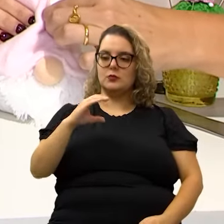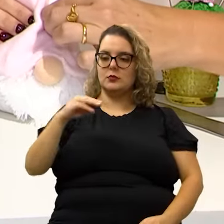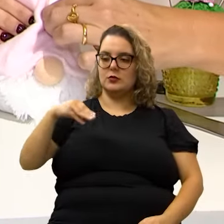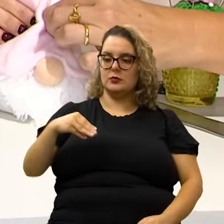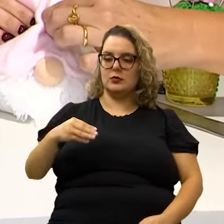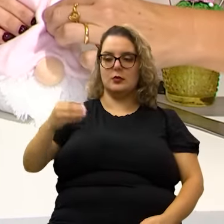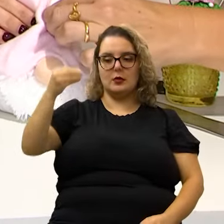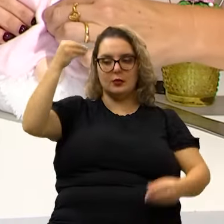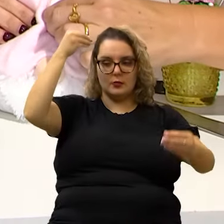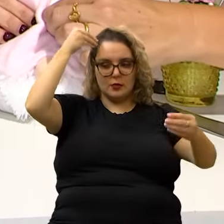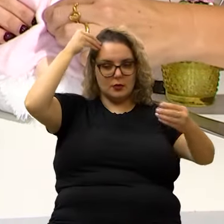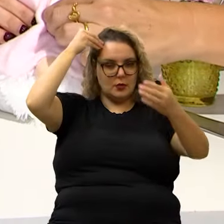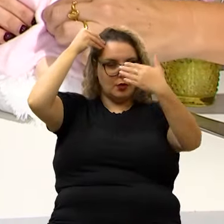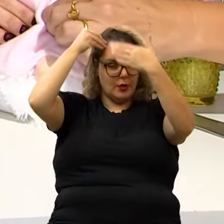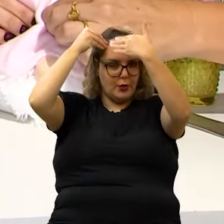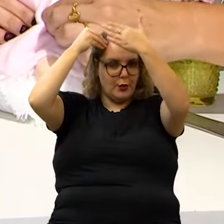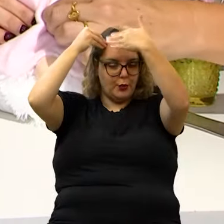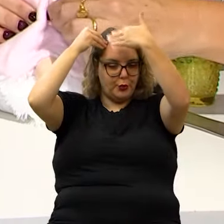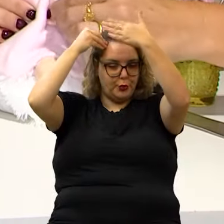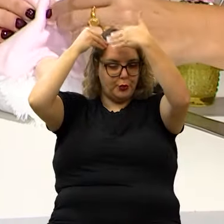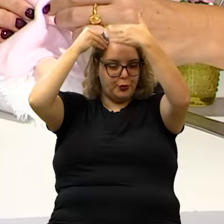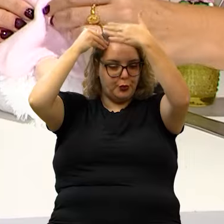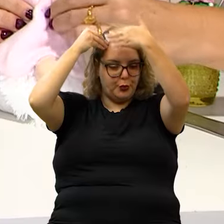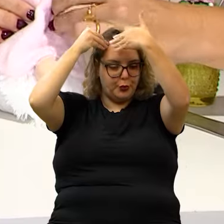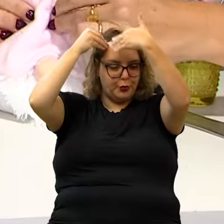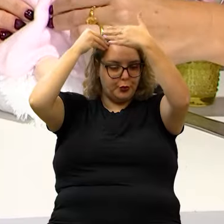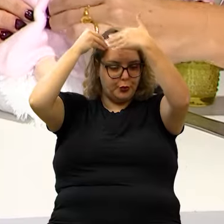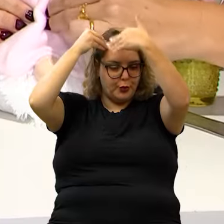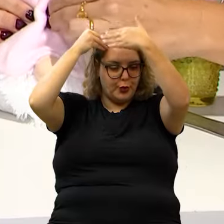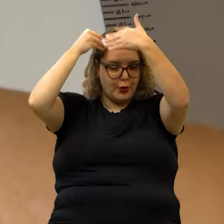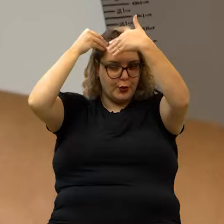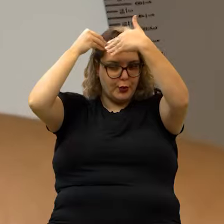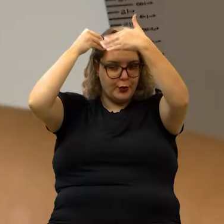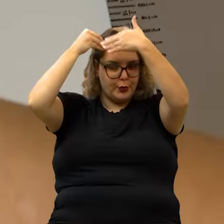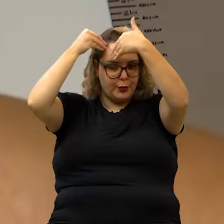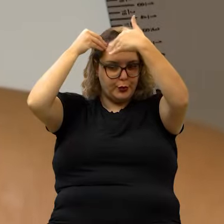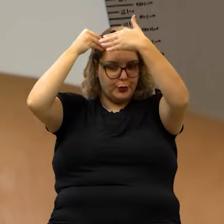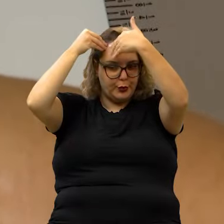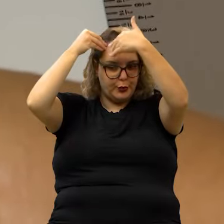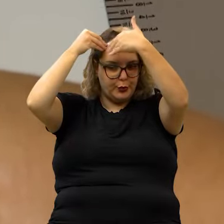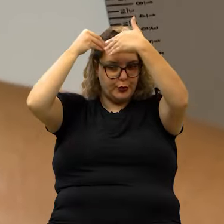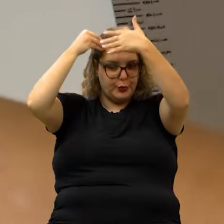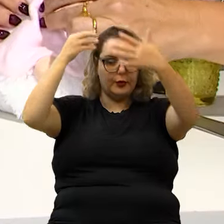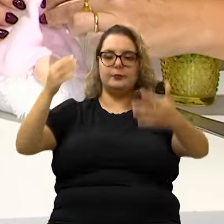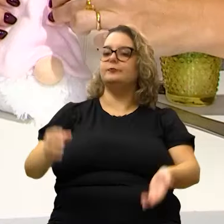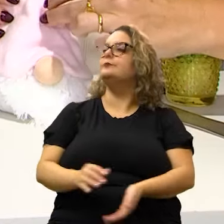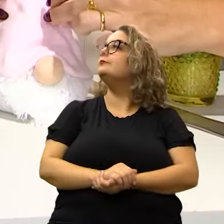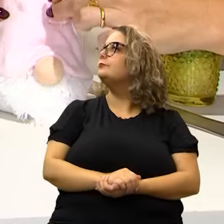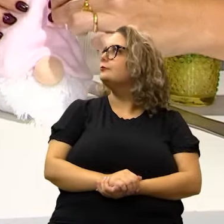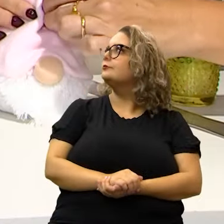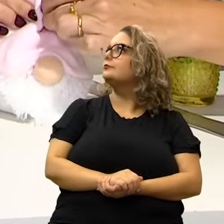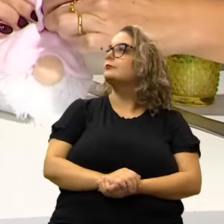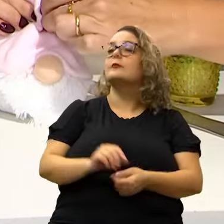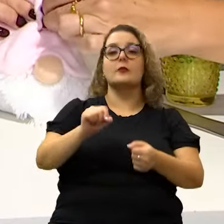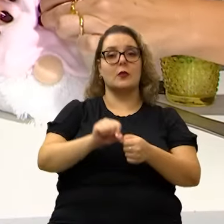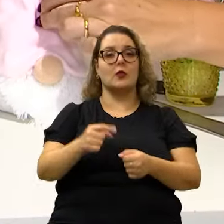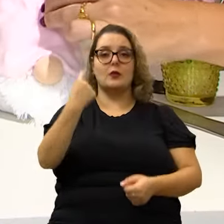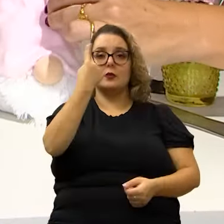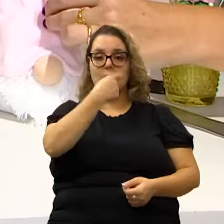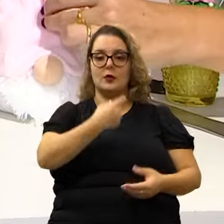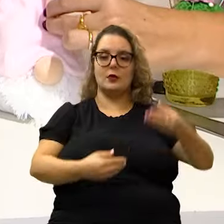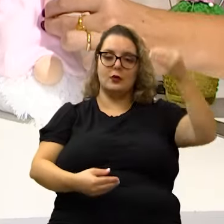pouquinho para a cola poder... Fixar. Secar e fixar bem. E vou fazer a mesma coisa do outro